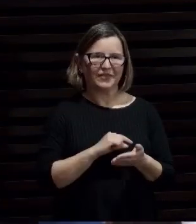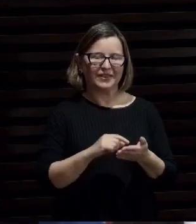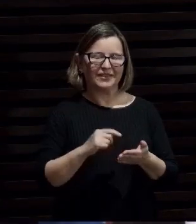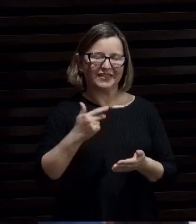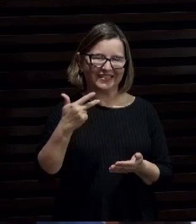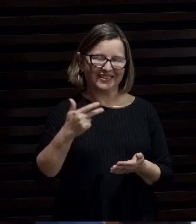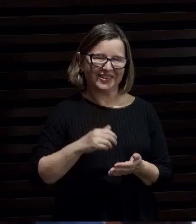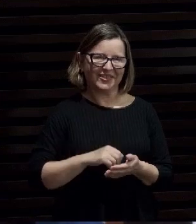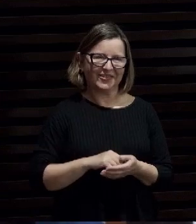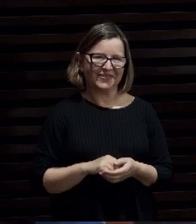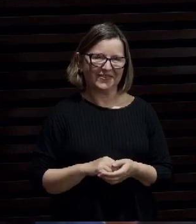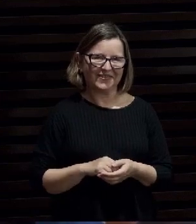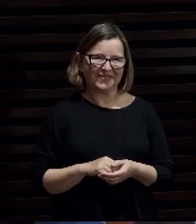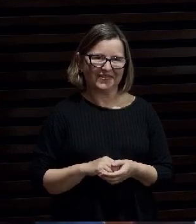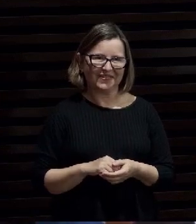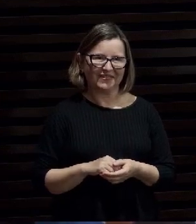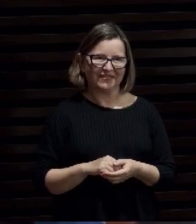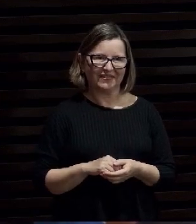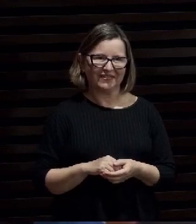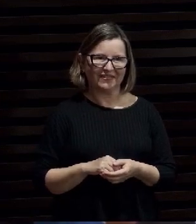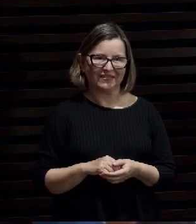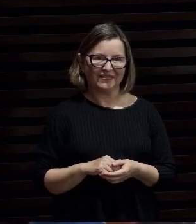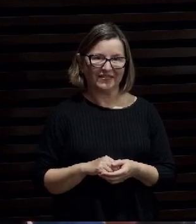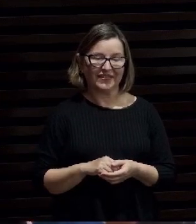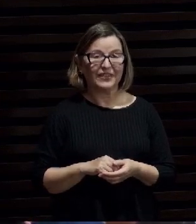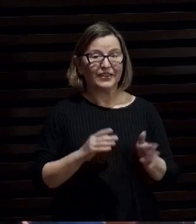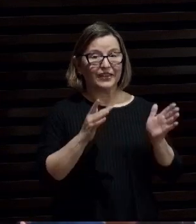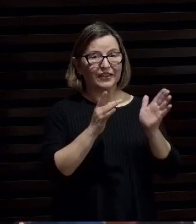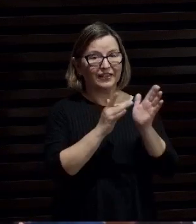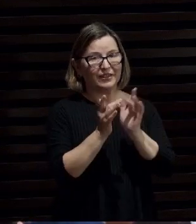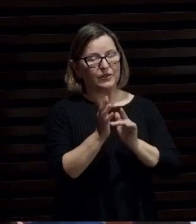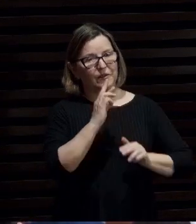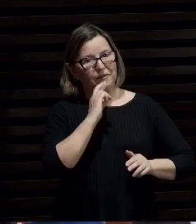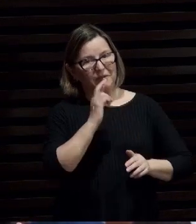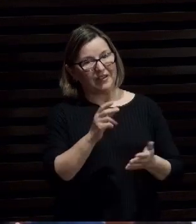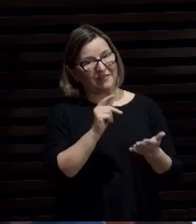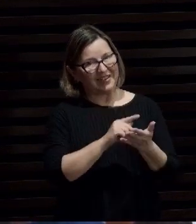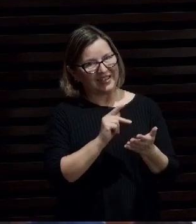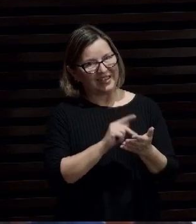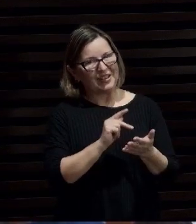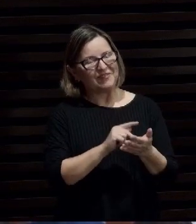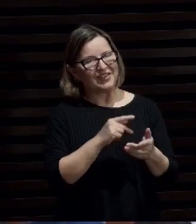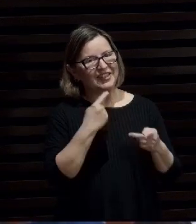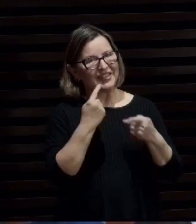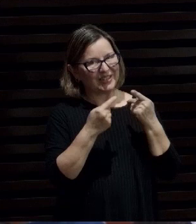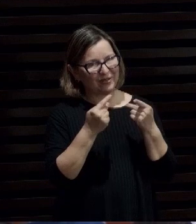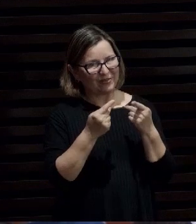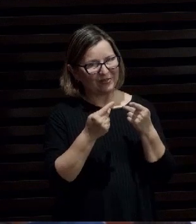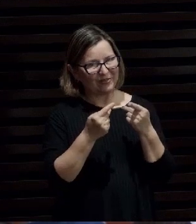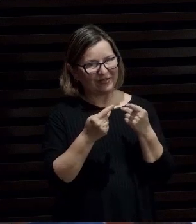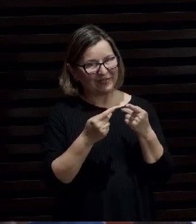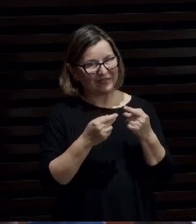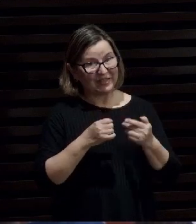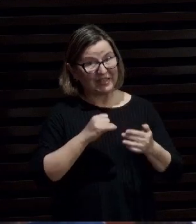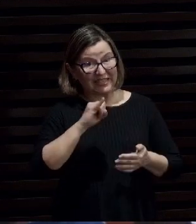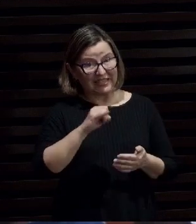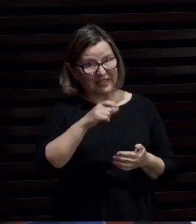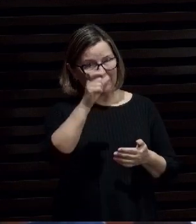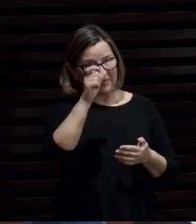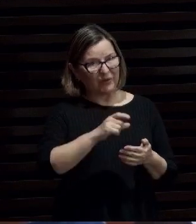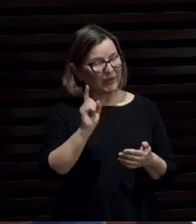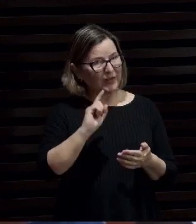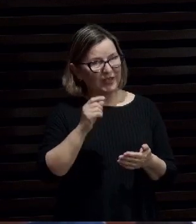favor. A isto respondeu Jesus: em verdade te digo, que se alguém